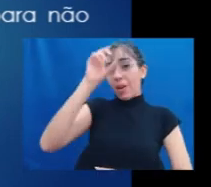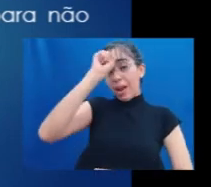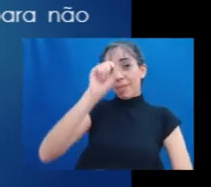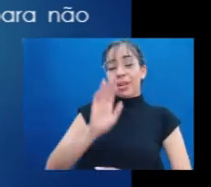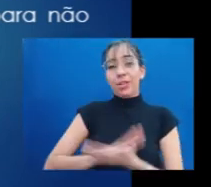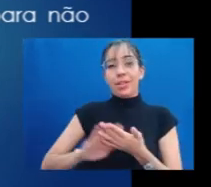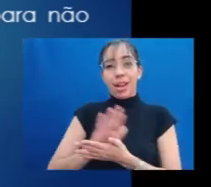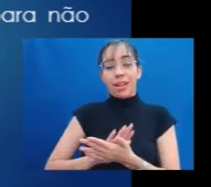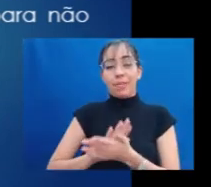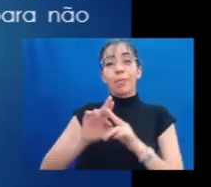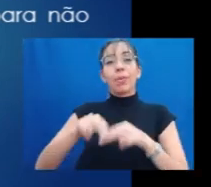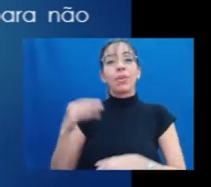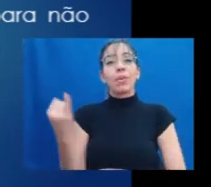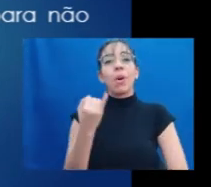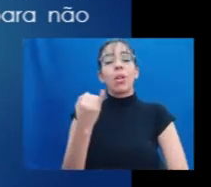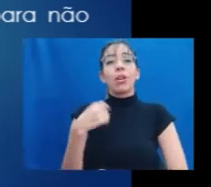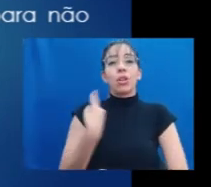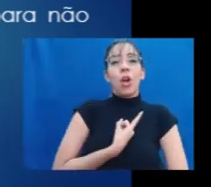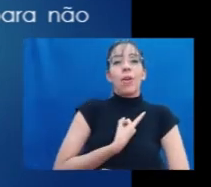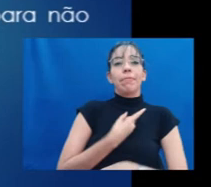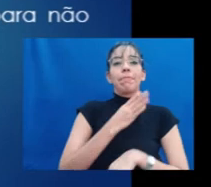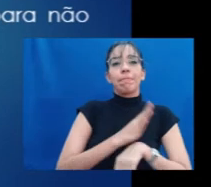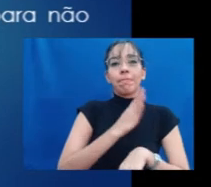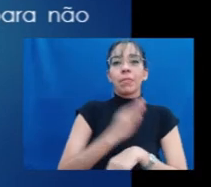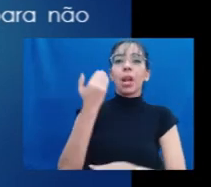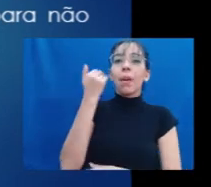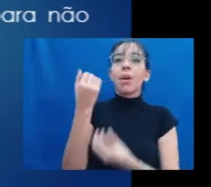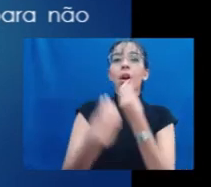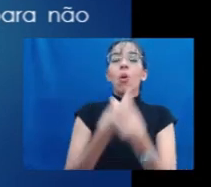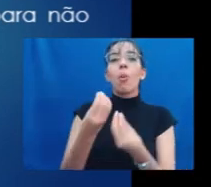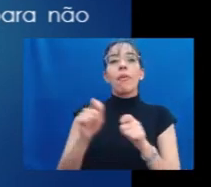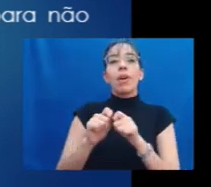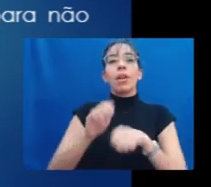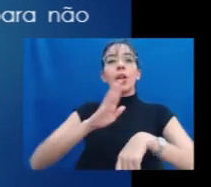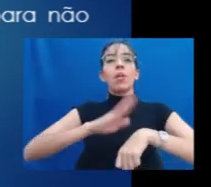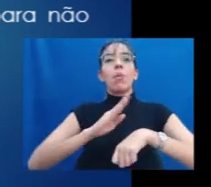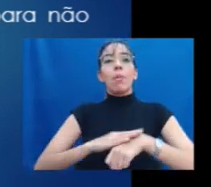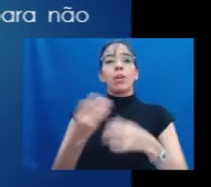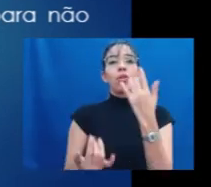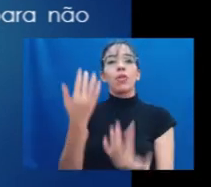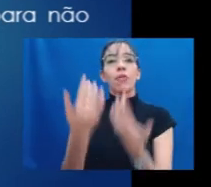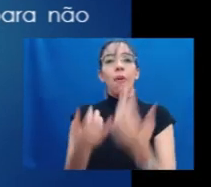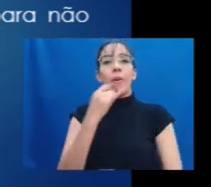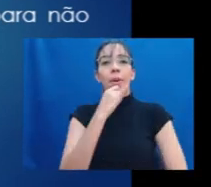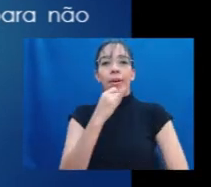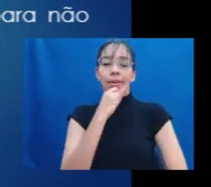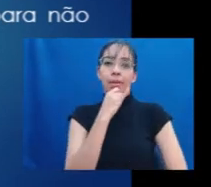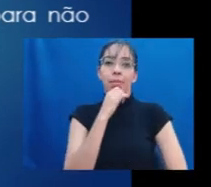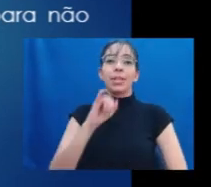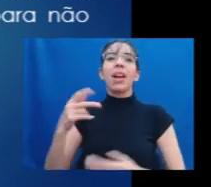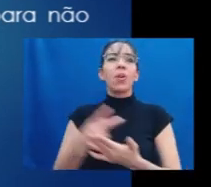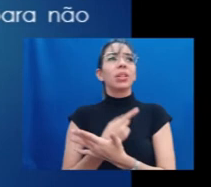o que é lamentável. Então, é importante as pessoas, né, terem esse treinamento, saber o que fazer numa situação de risco,